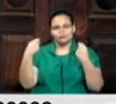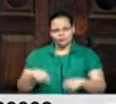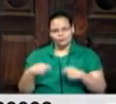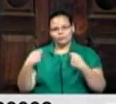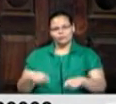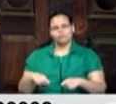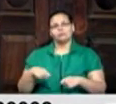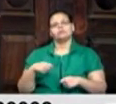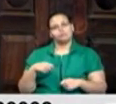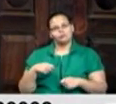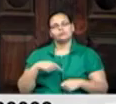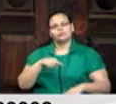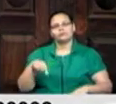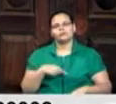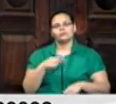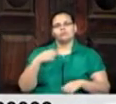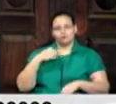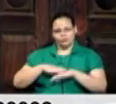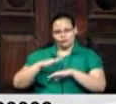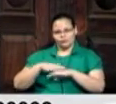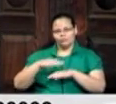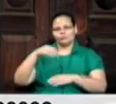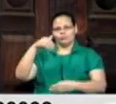precisamos, e para isso fomos eleitos,